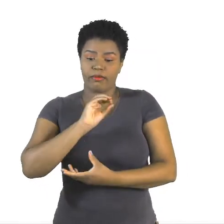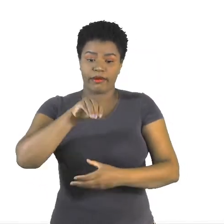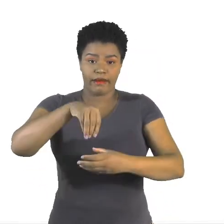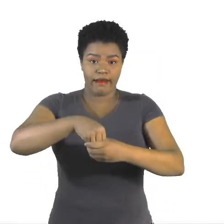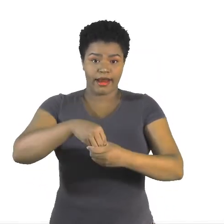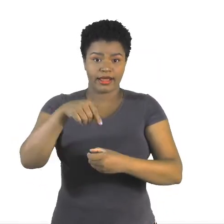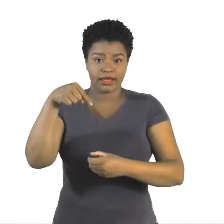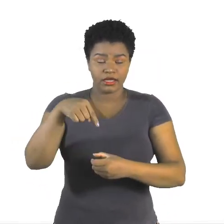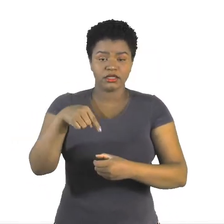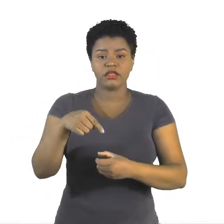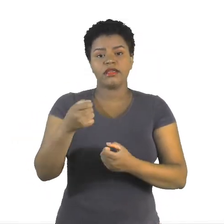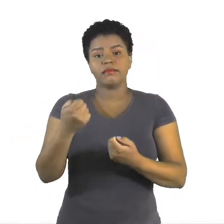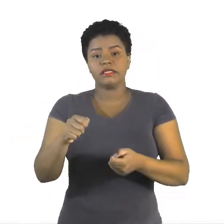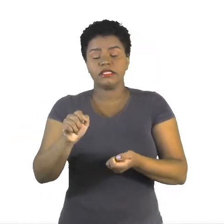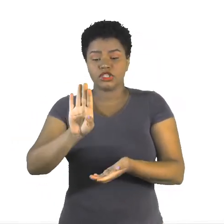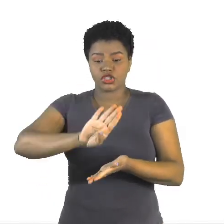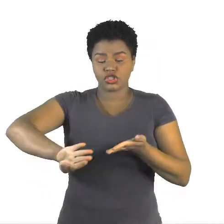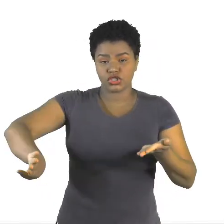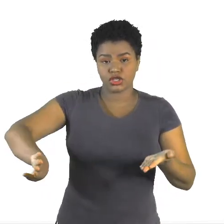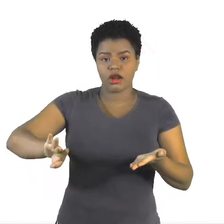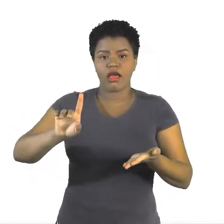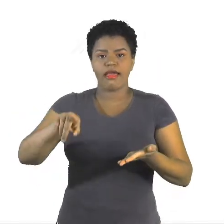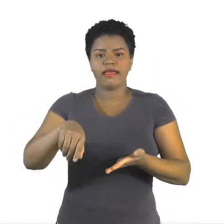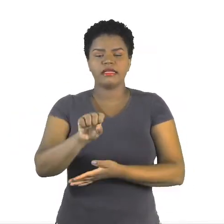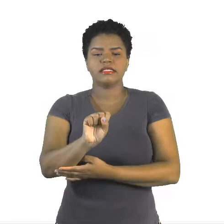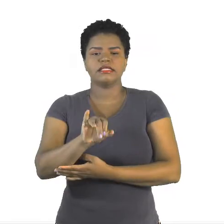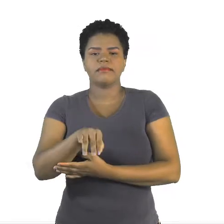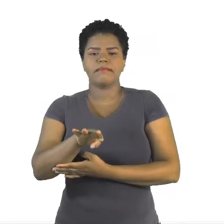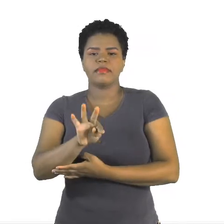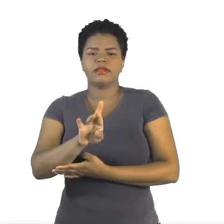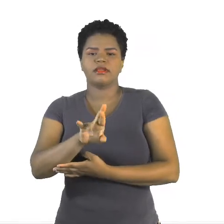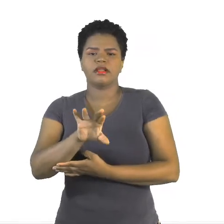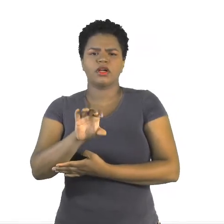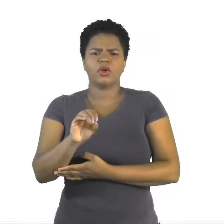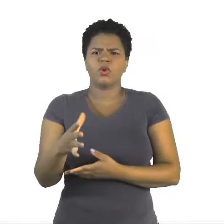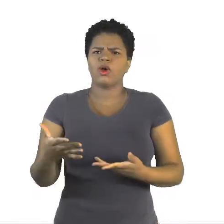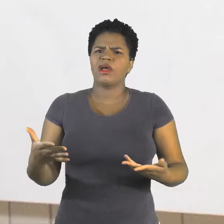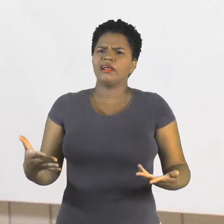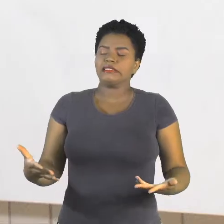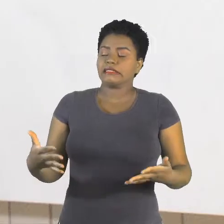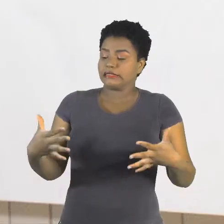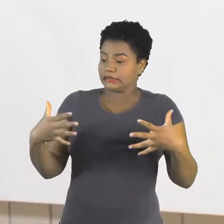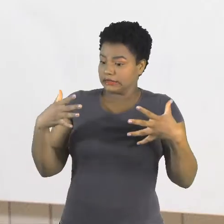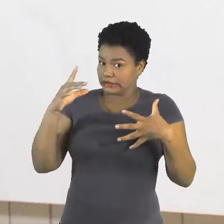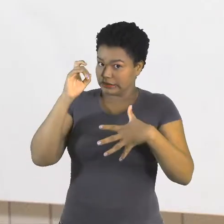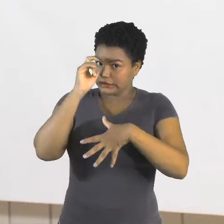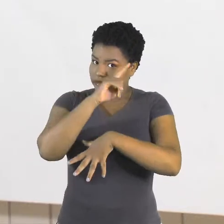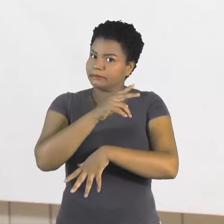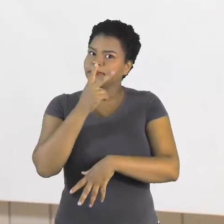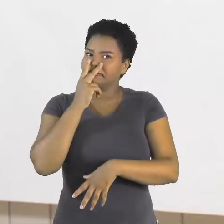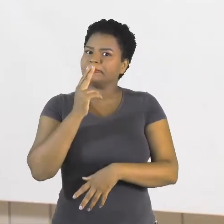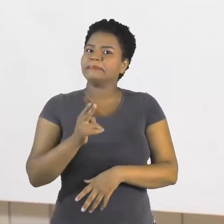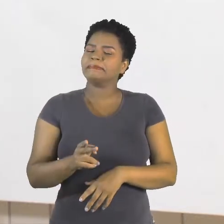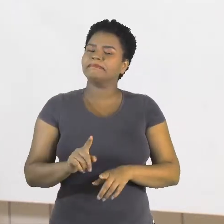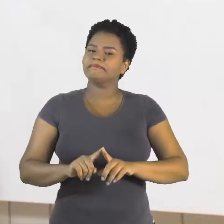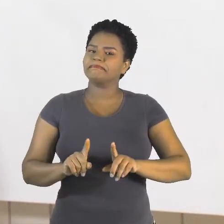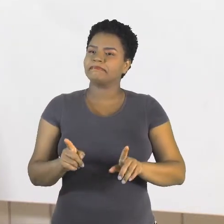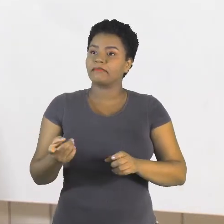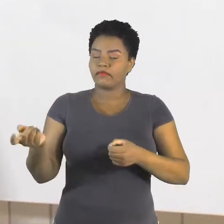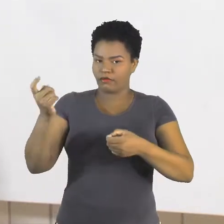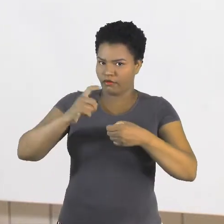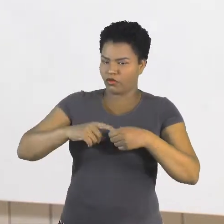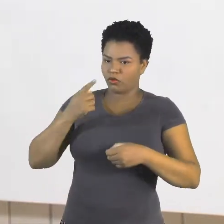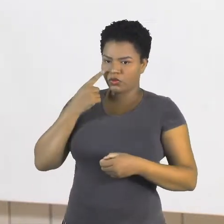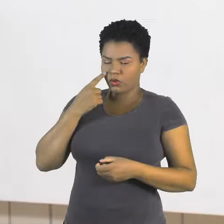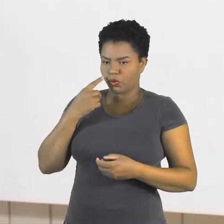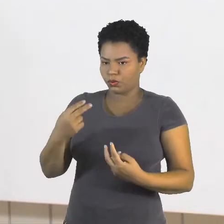se deseja eliminar sejam simétricos. Eita, que a definição parece difícil, né? Volta para mim aqui agora.